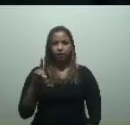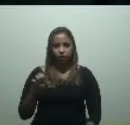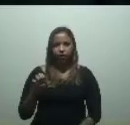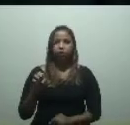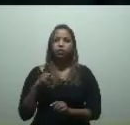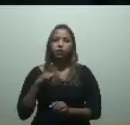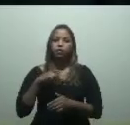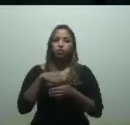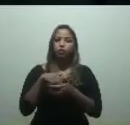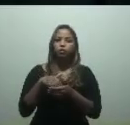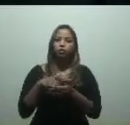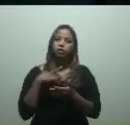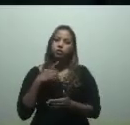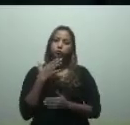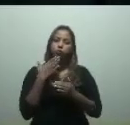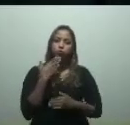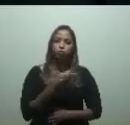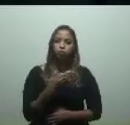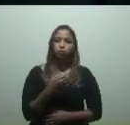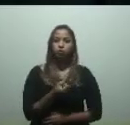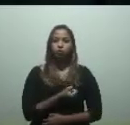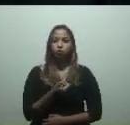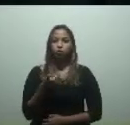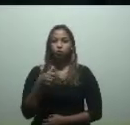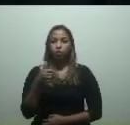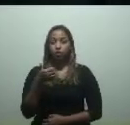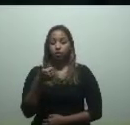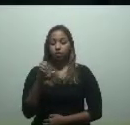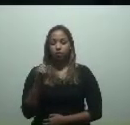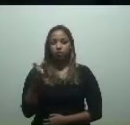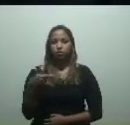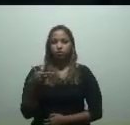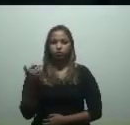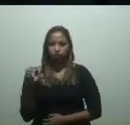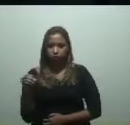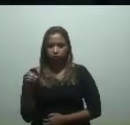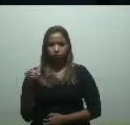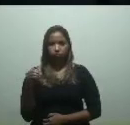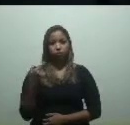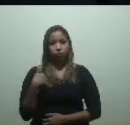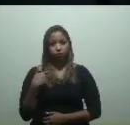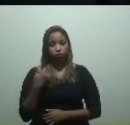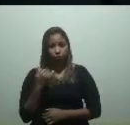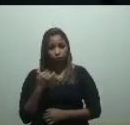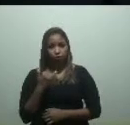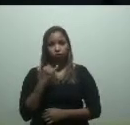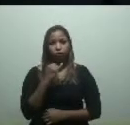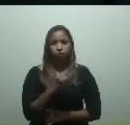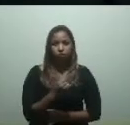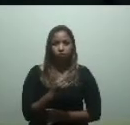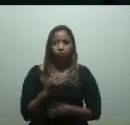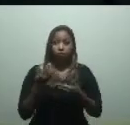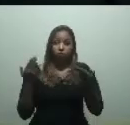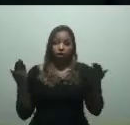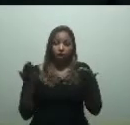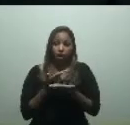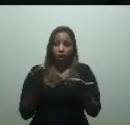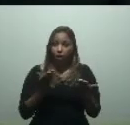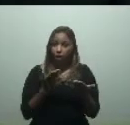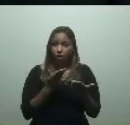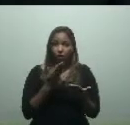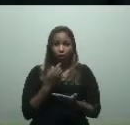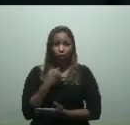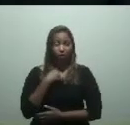número 010/2020. Venho por meio deste afirmar que no momento encontro impossibilitado de